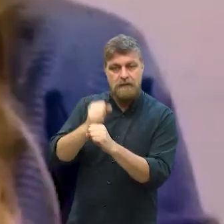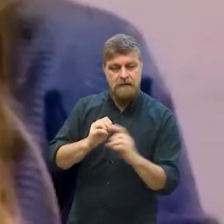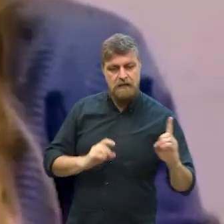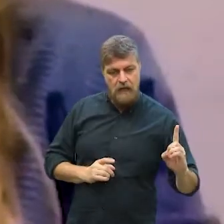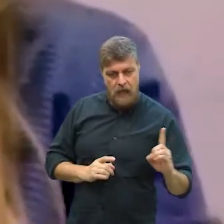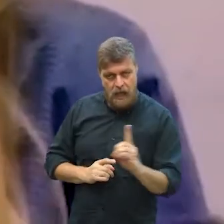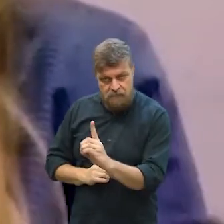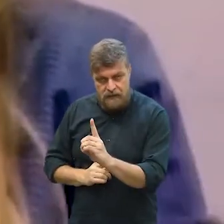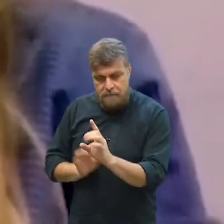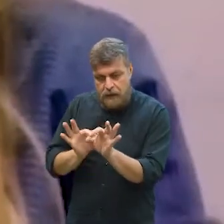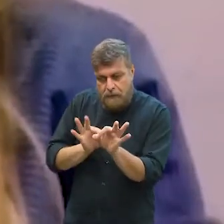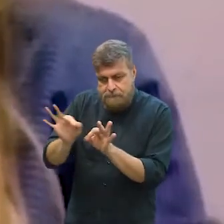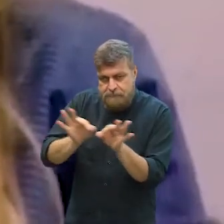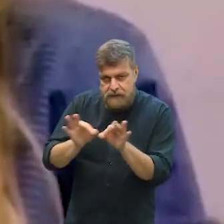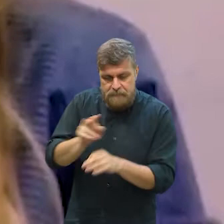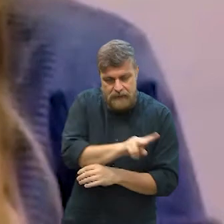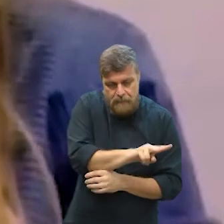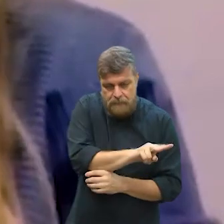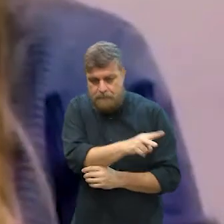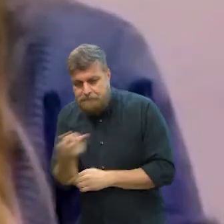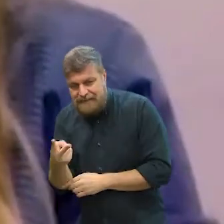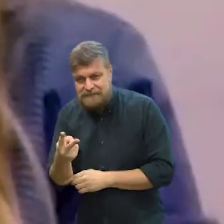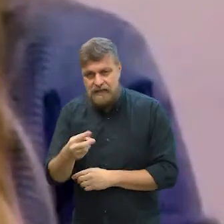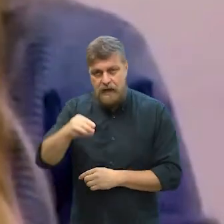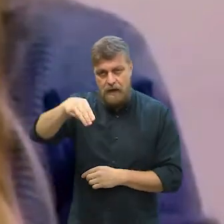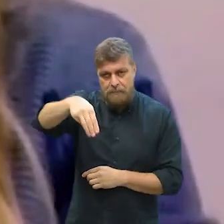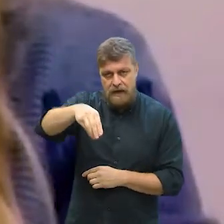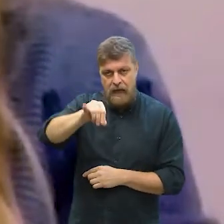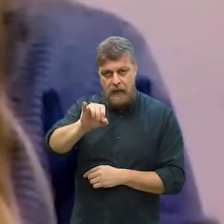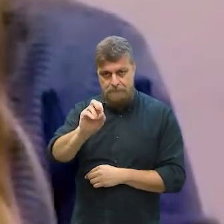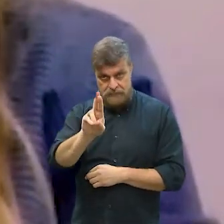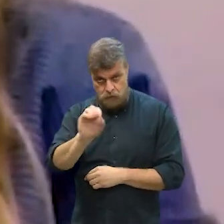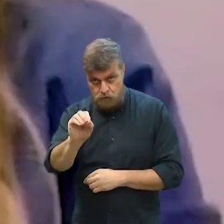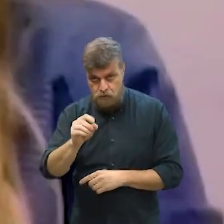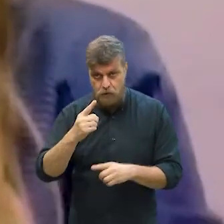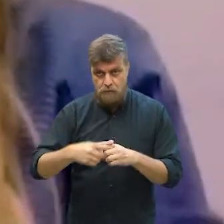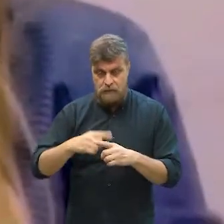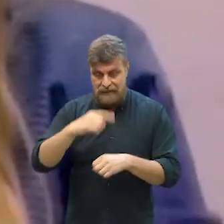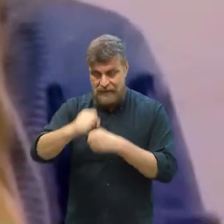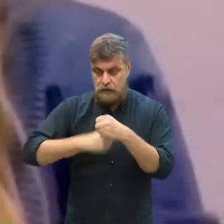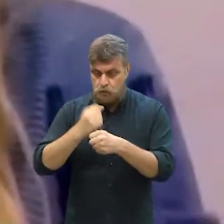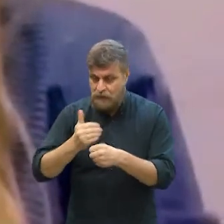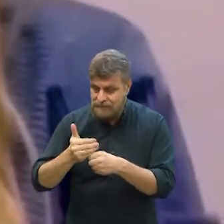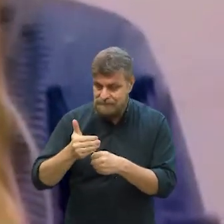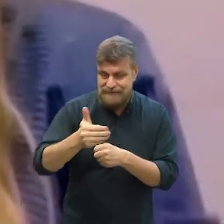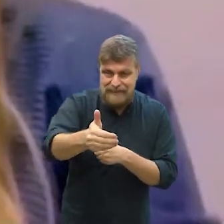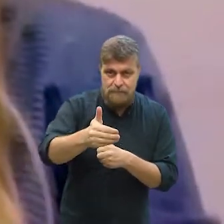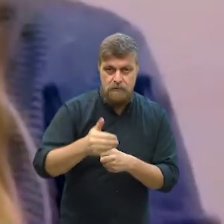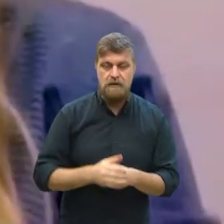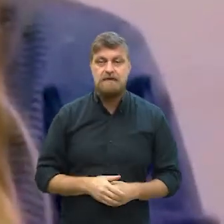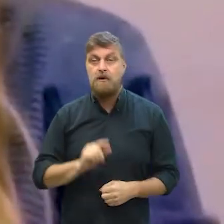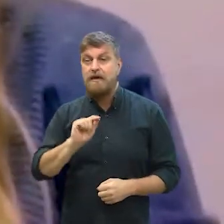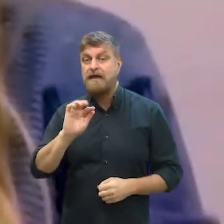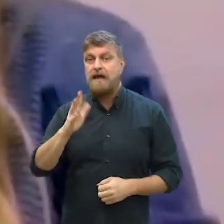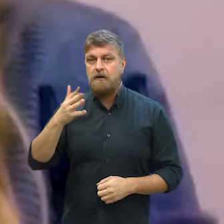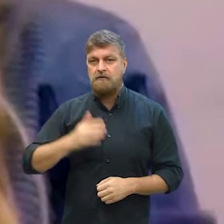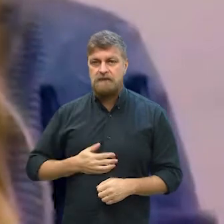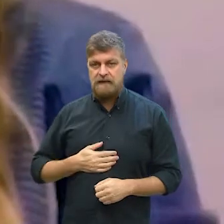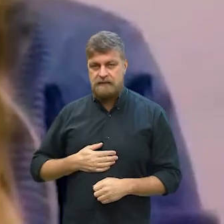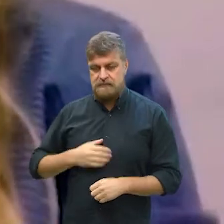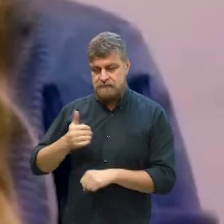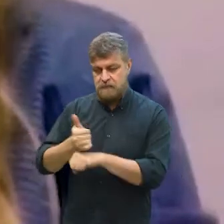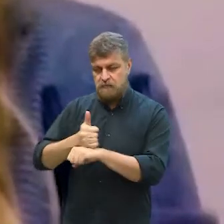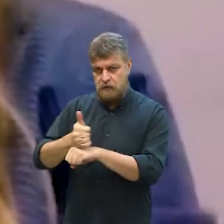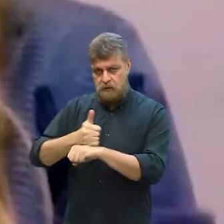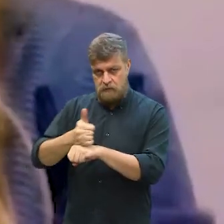para começar o processo de preparação do desenquadramento da empresa. Por quê? No ano calendário seguinte, no início do ano, o contador